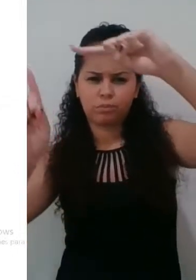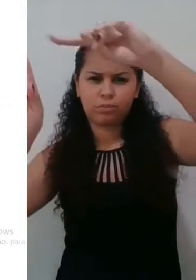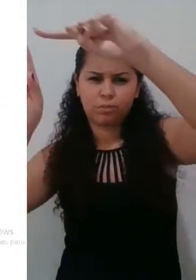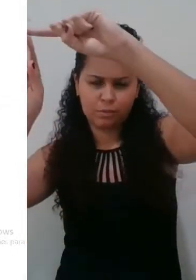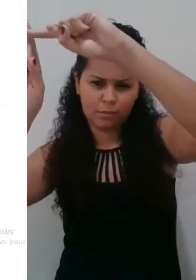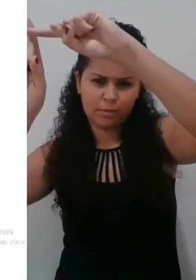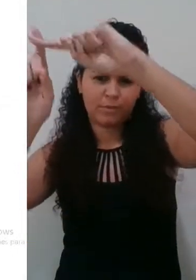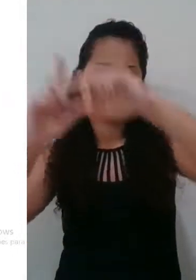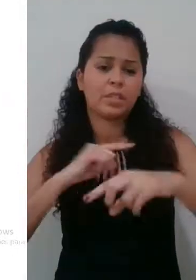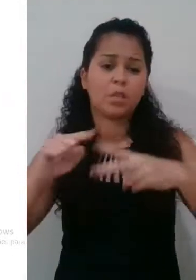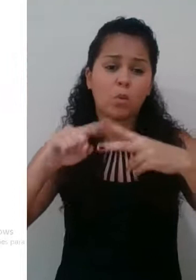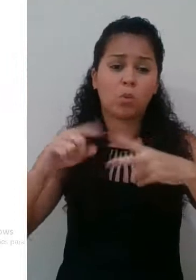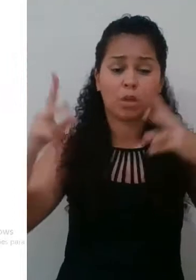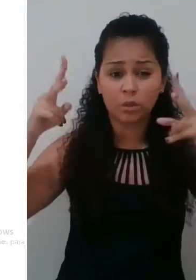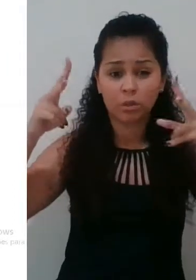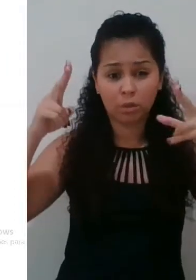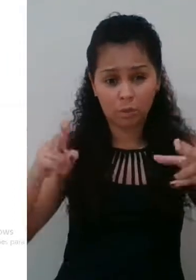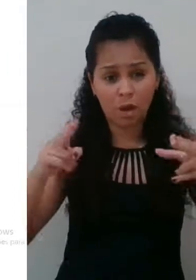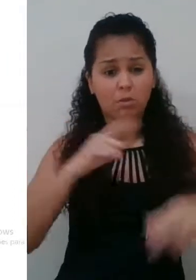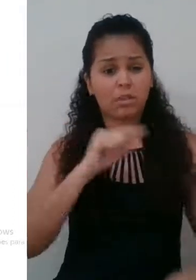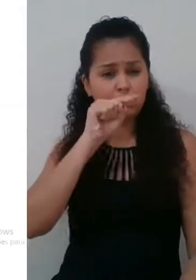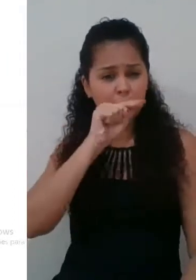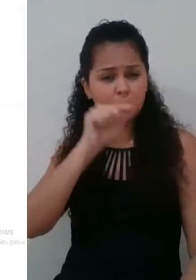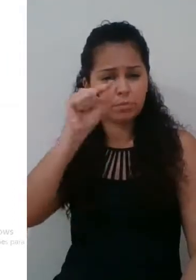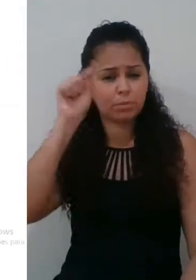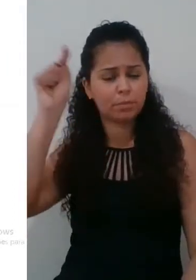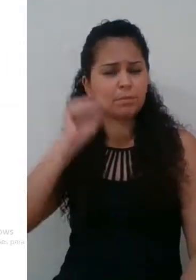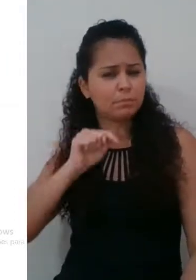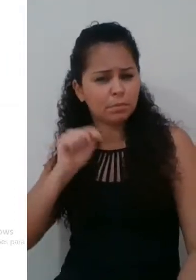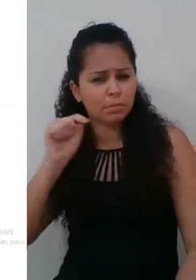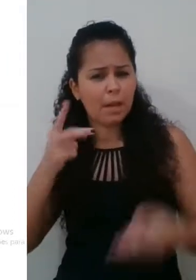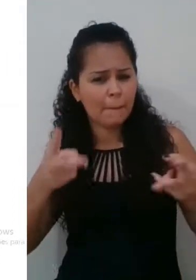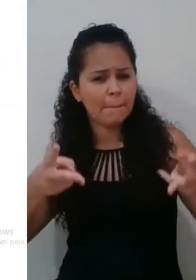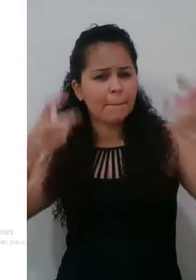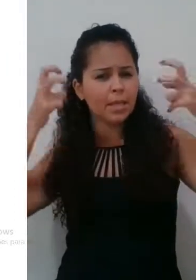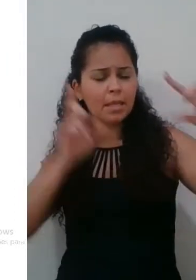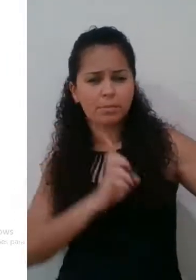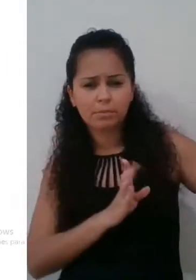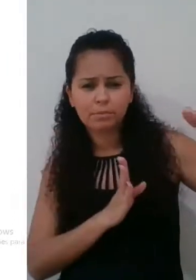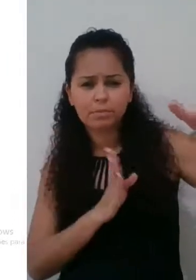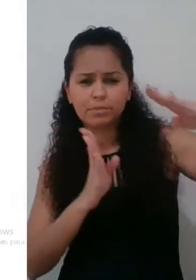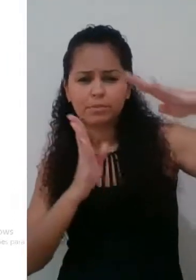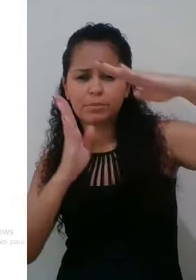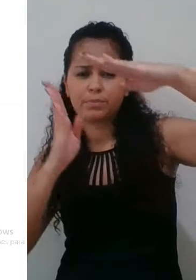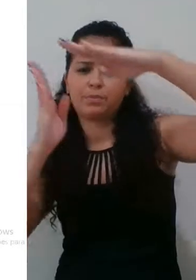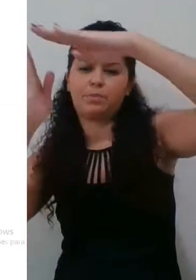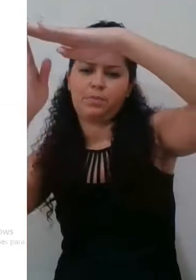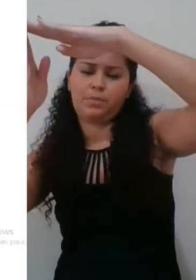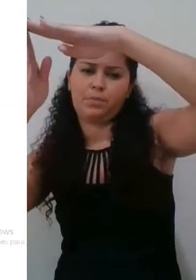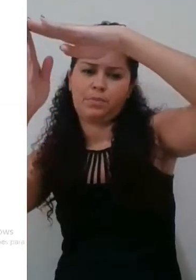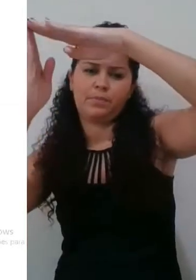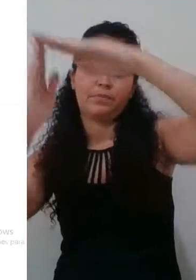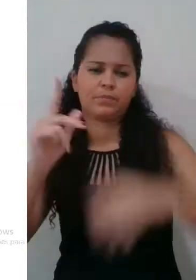mesmo ângulo. Fazendo prolongamento, a gente vê que os raios luminosos vão se encontrar aqui. Na verdade, o prolongamento dos